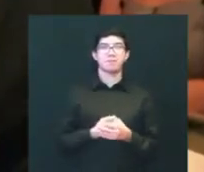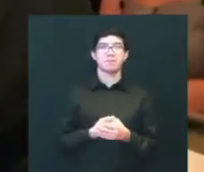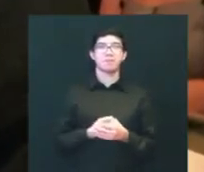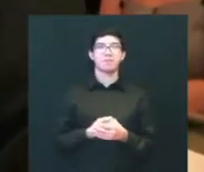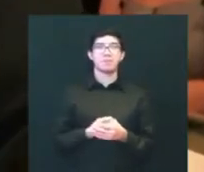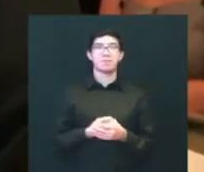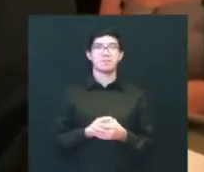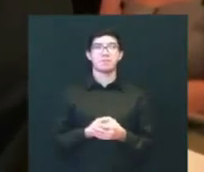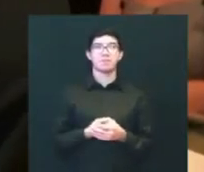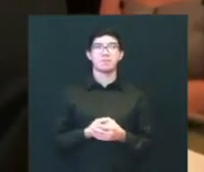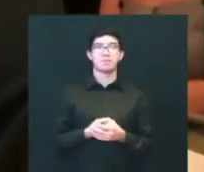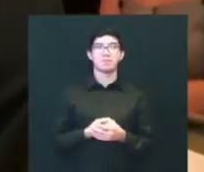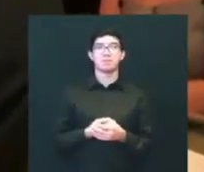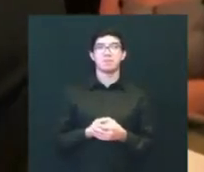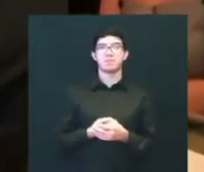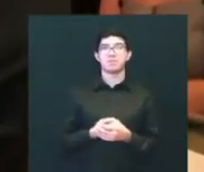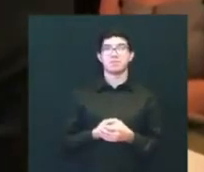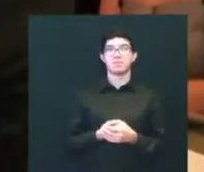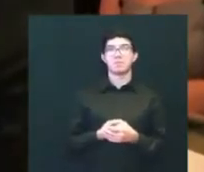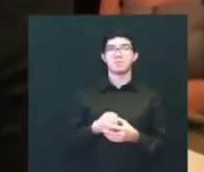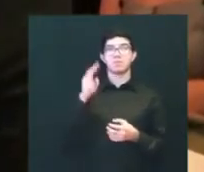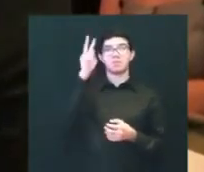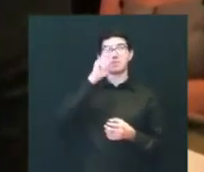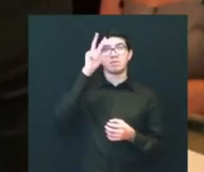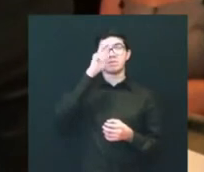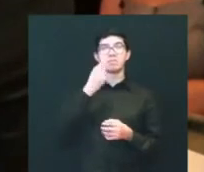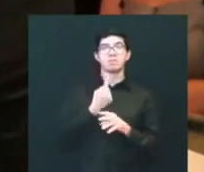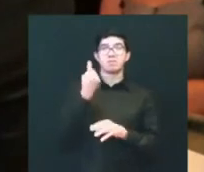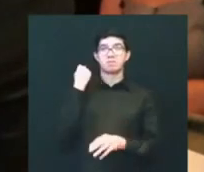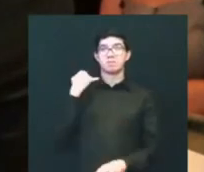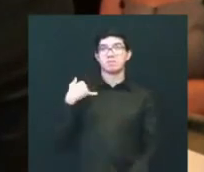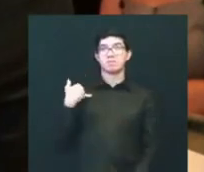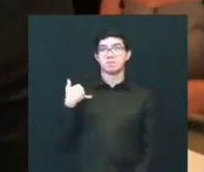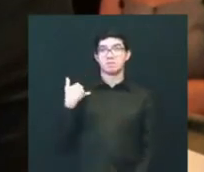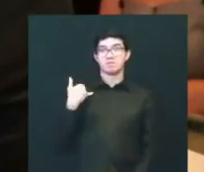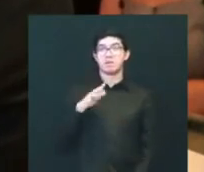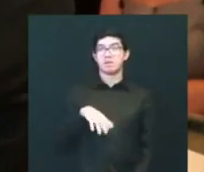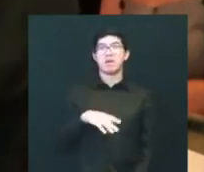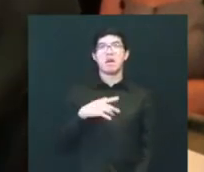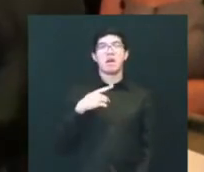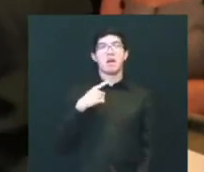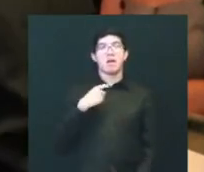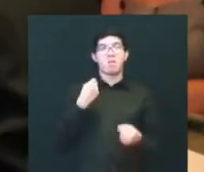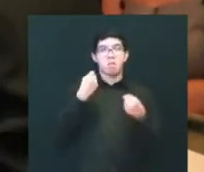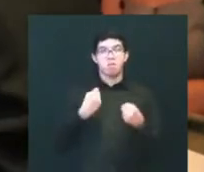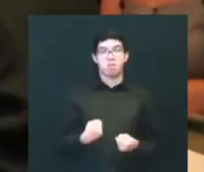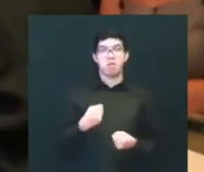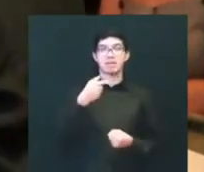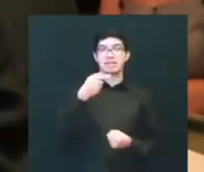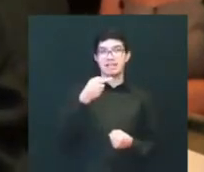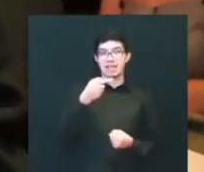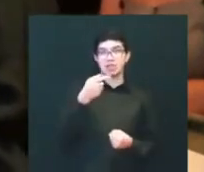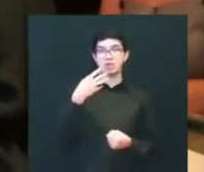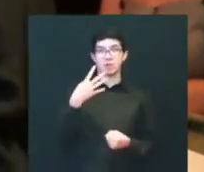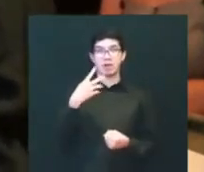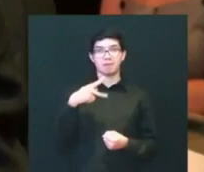Eu me recordo que na época eu tinha 74 quilos. Hoje eu estou com 67.